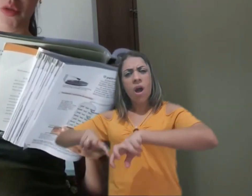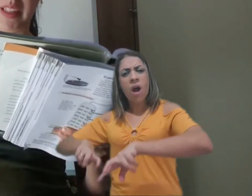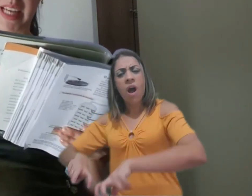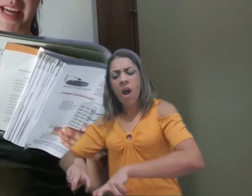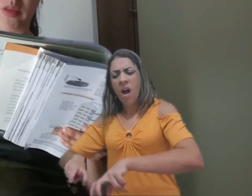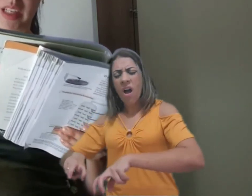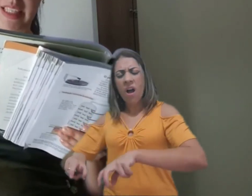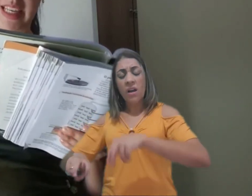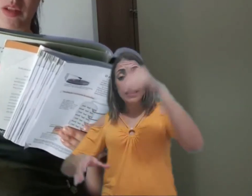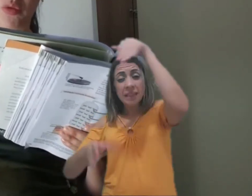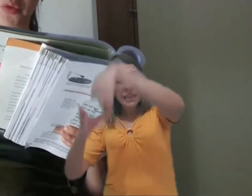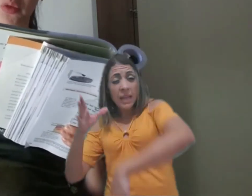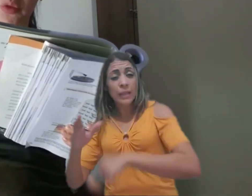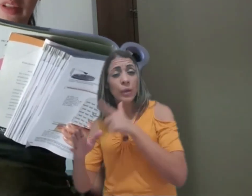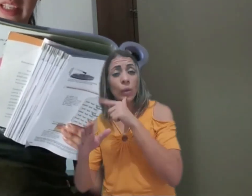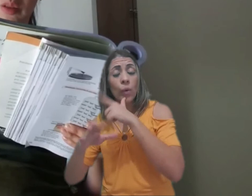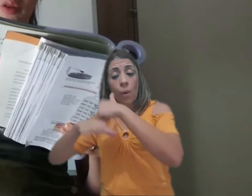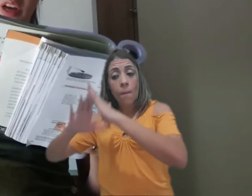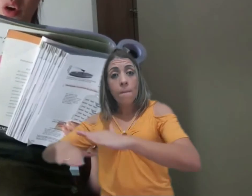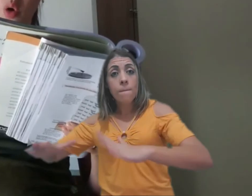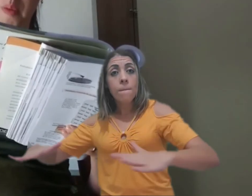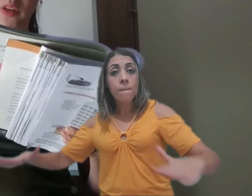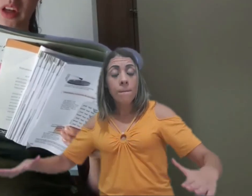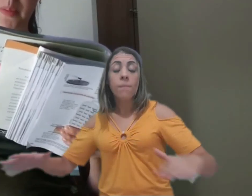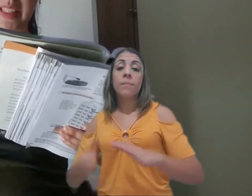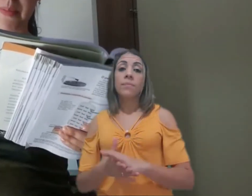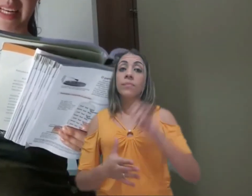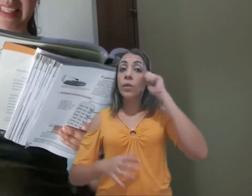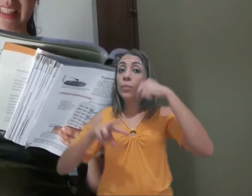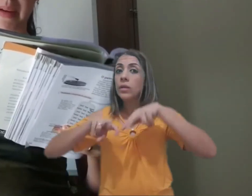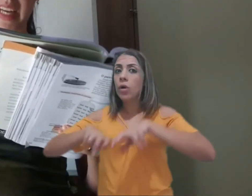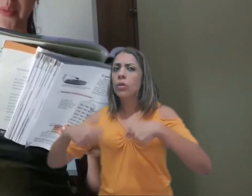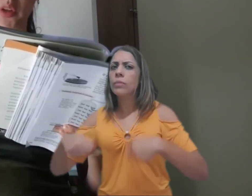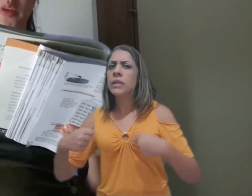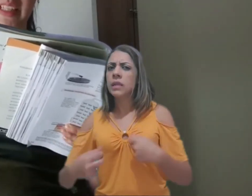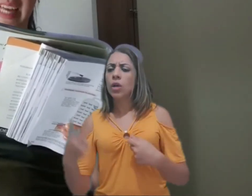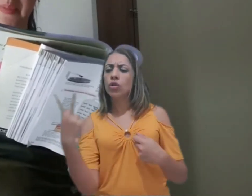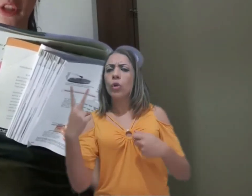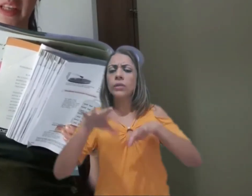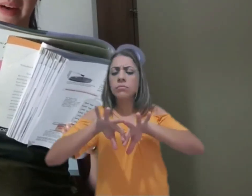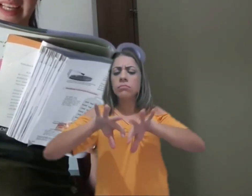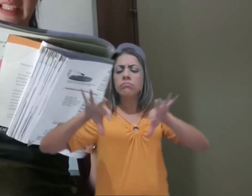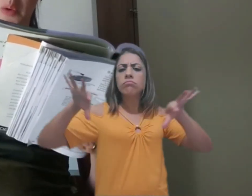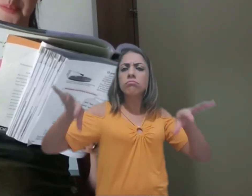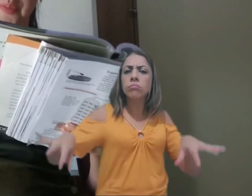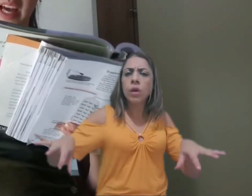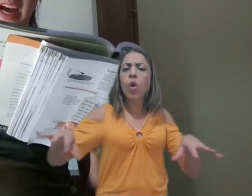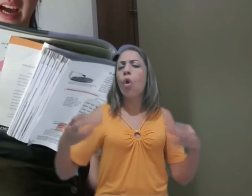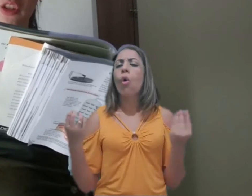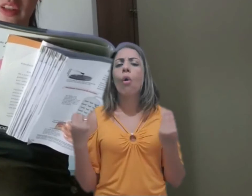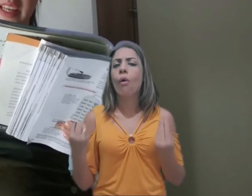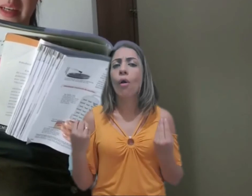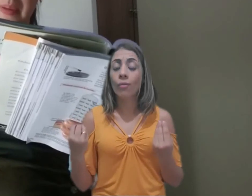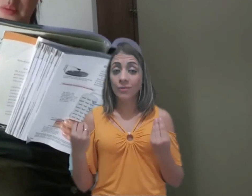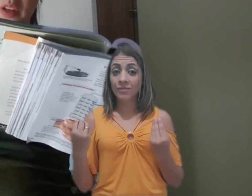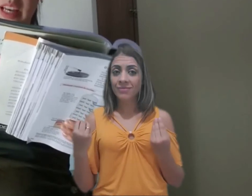rochas sedimentares localizadas no fundo dos oceanos, o petróleo precisa passar por duas etapas de separação,